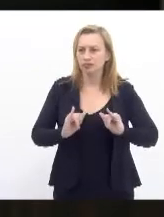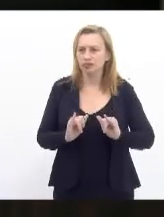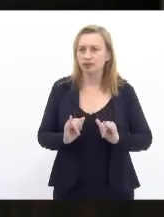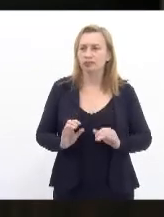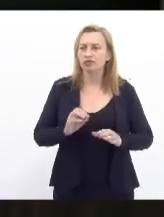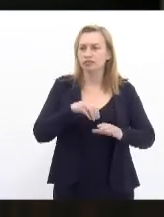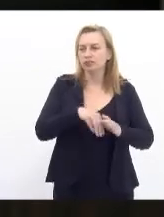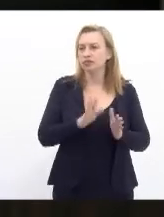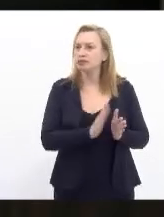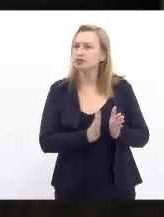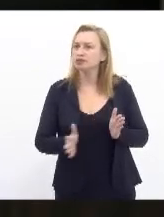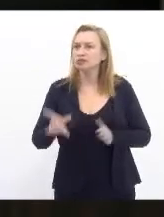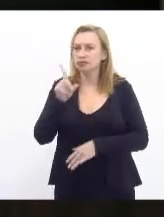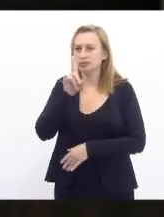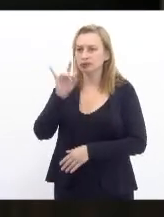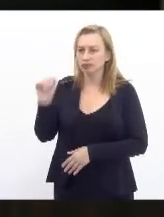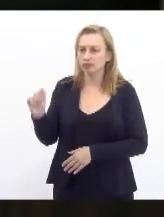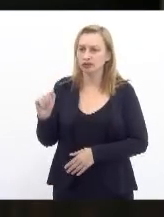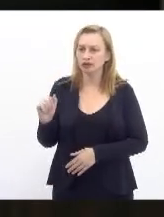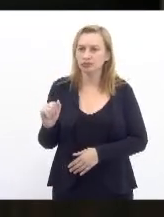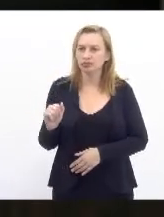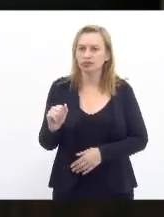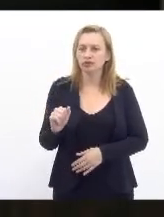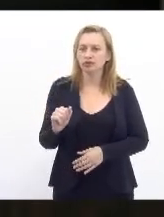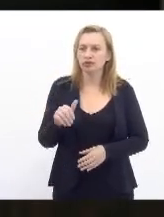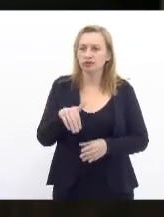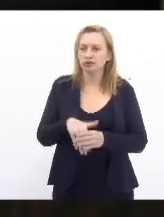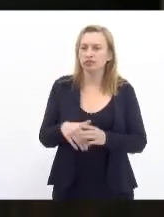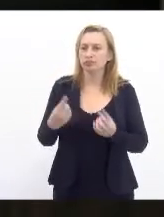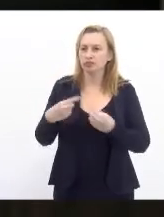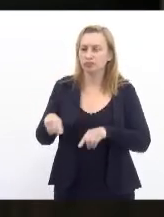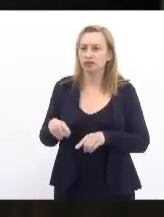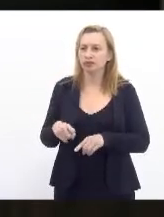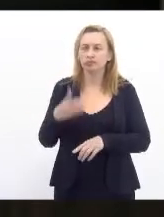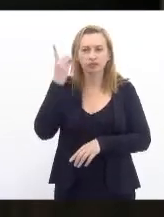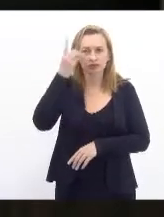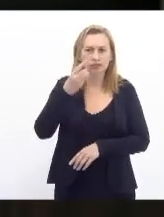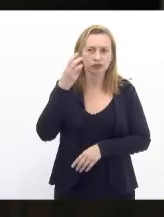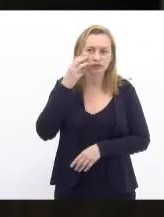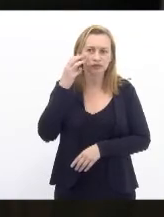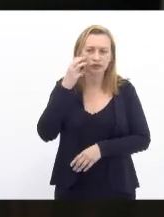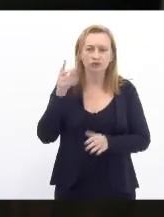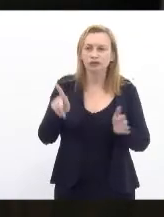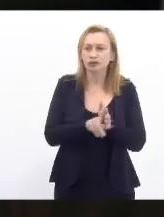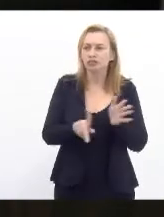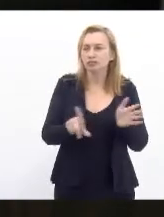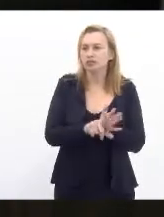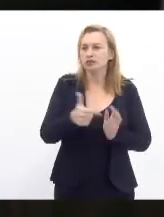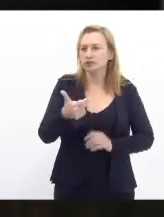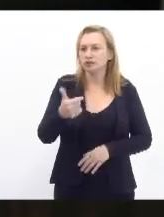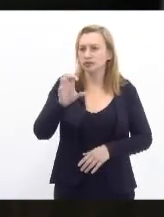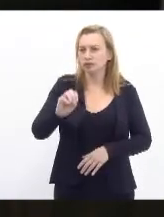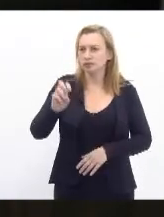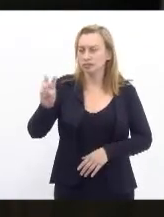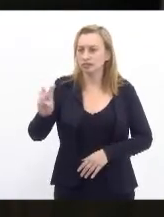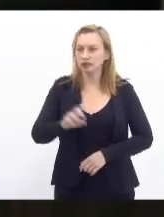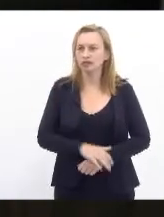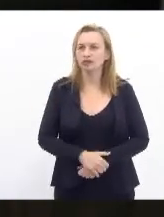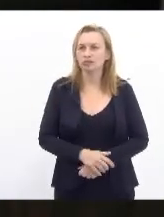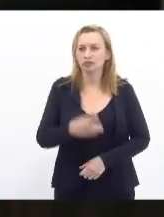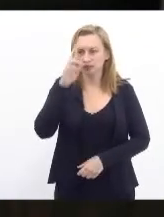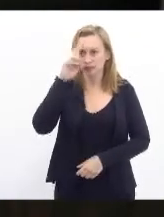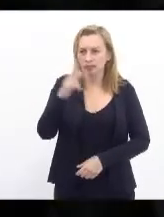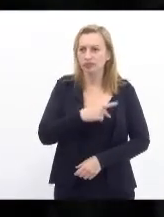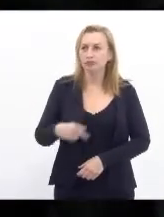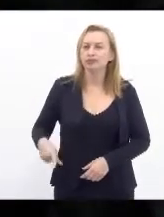incluído na ordem do dia, com abstenção do deputado Valdeir Carneiro, ao projeto de lei 1205. Senhor